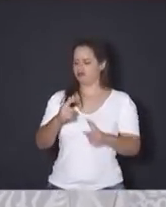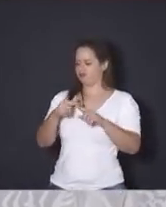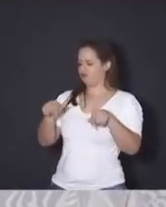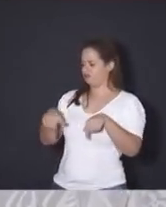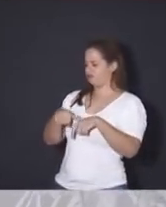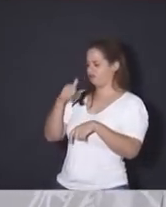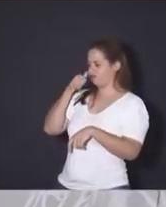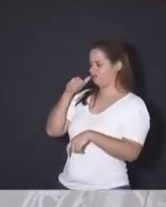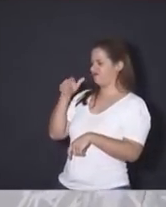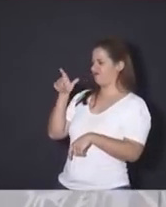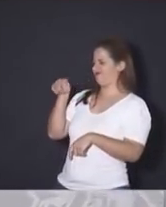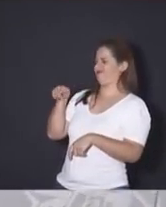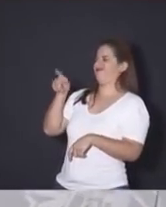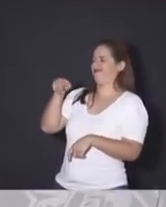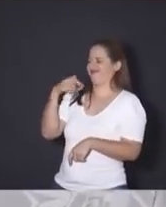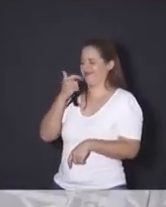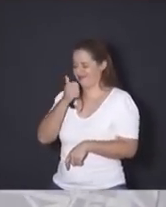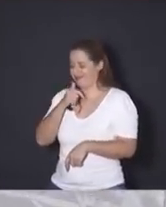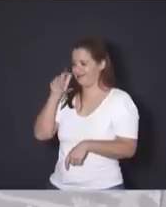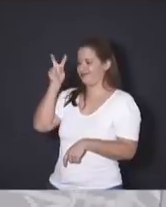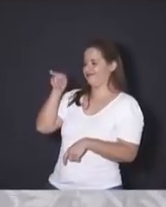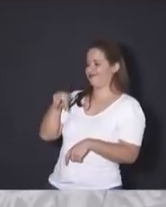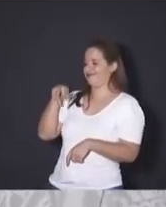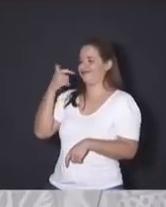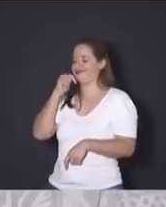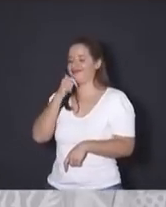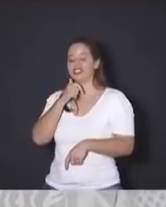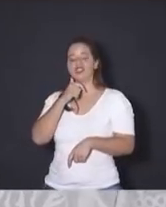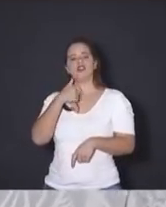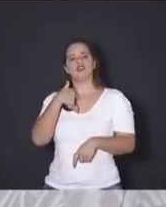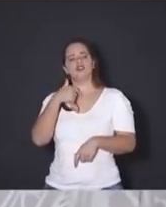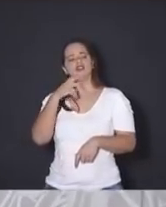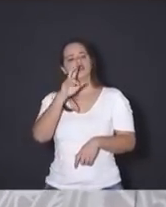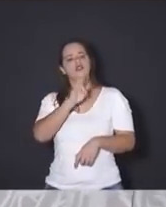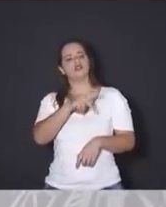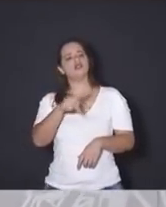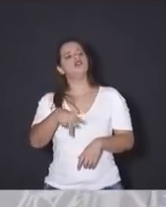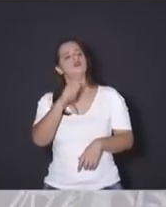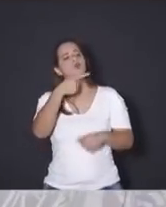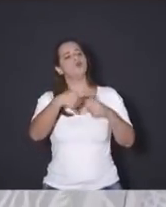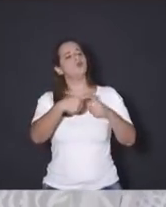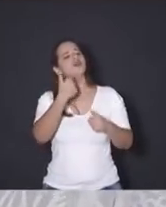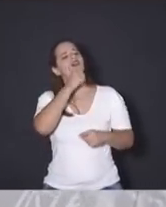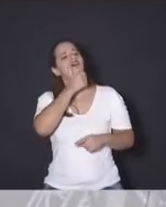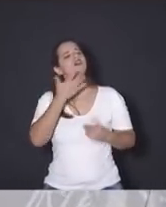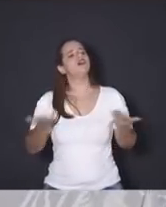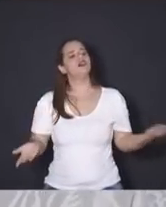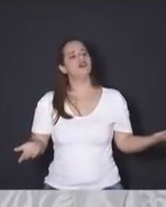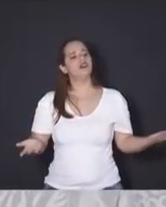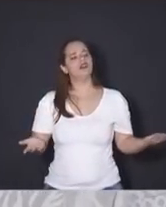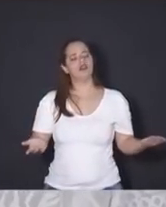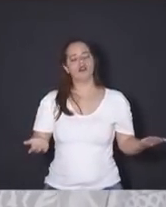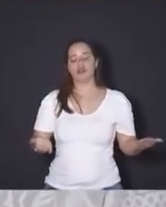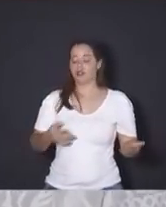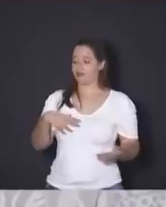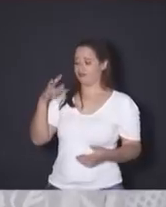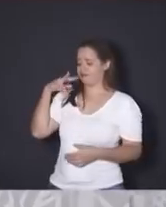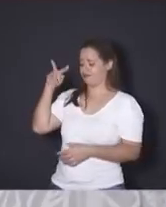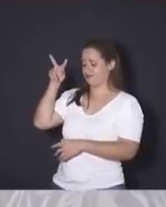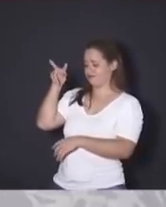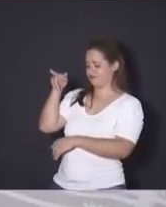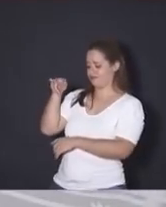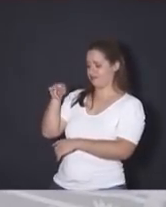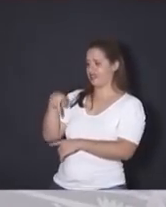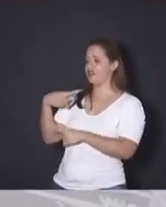olha pra mim dava risada olhava dava risada dava risada aí a professora porque você está rindo tanto a ela olhou assim